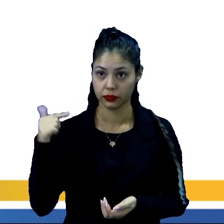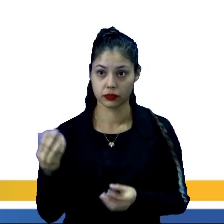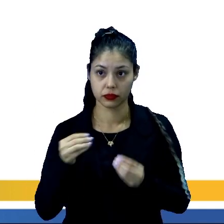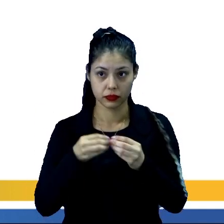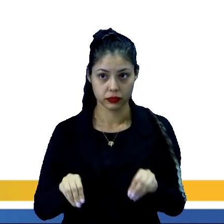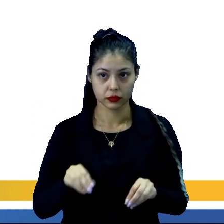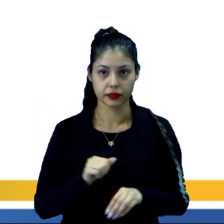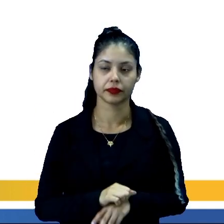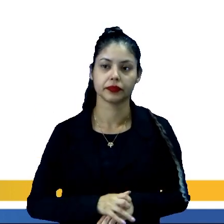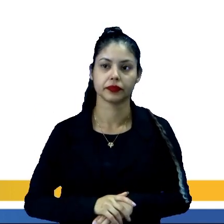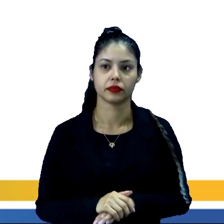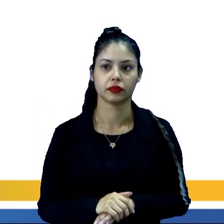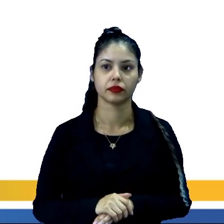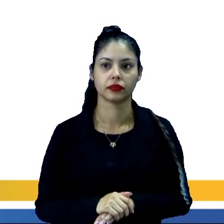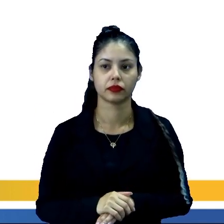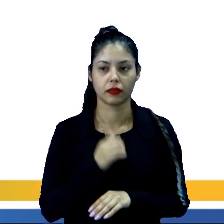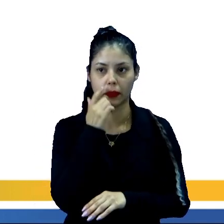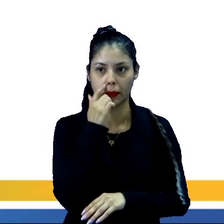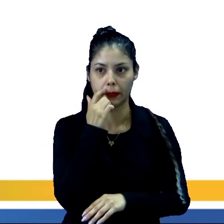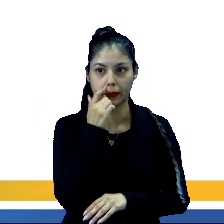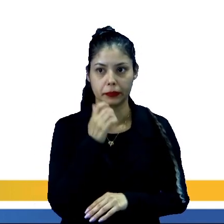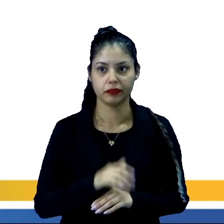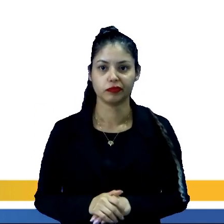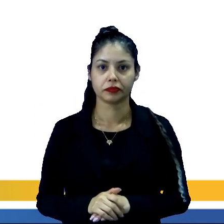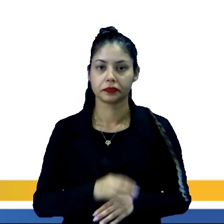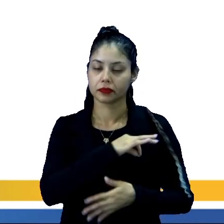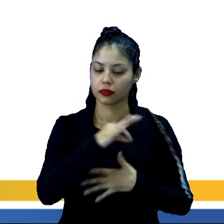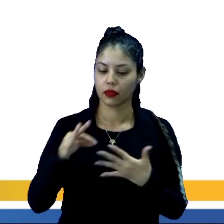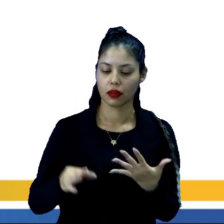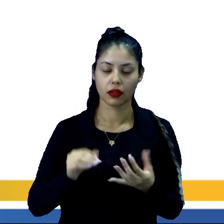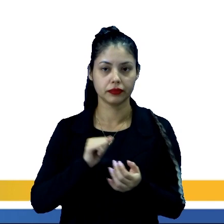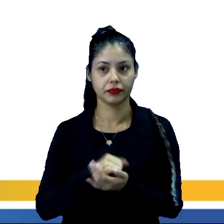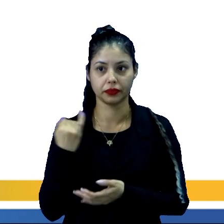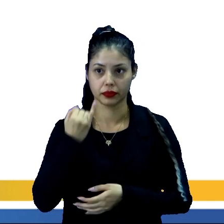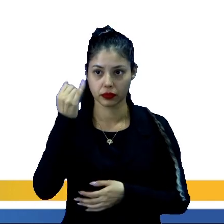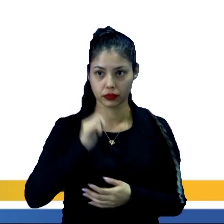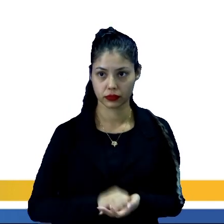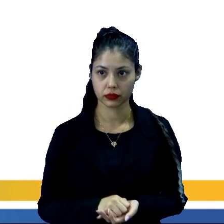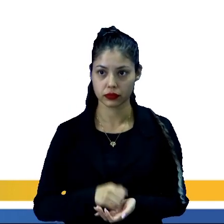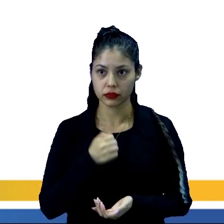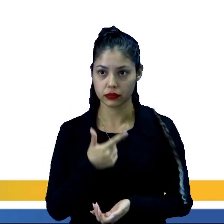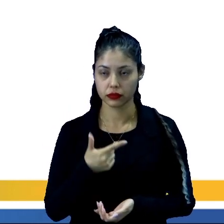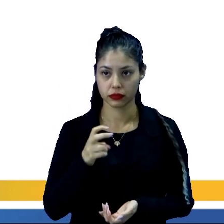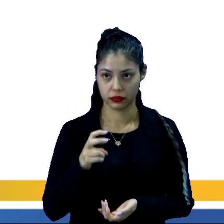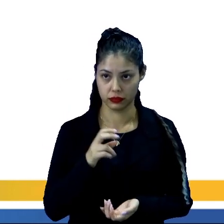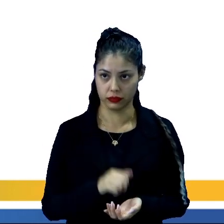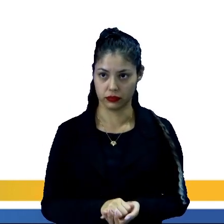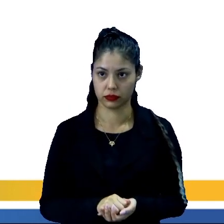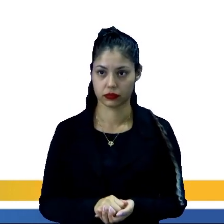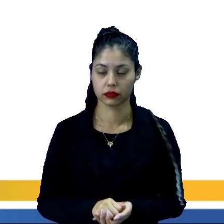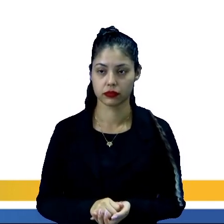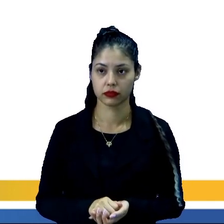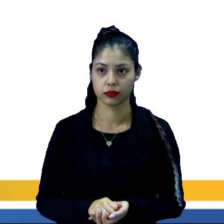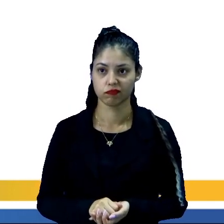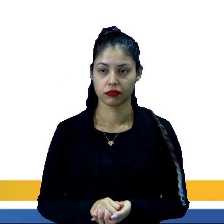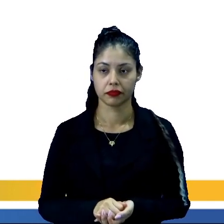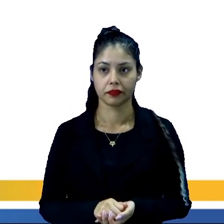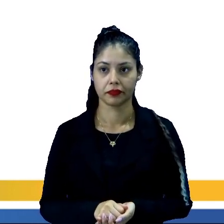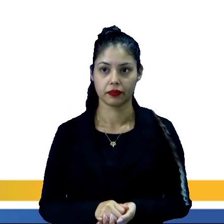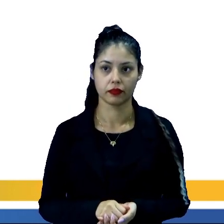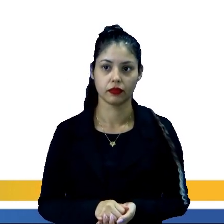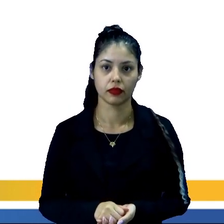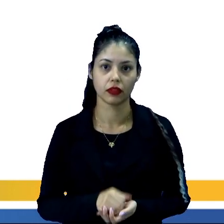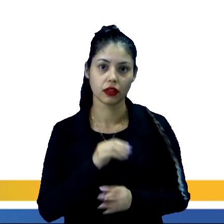ou ovos, que seriam ali as proteínas, né, que são os elementos formadores. E gordura vegetal, né? Então a gente pode colocar